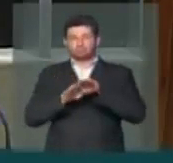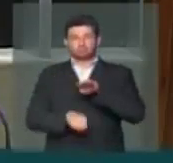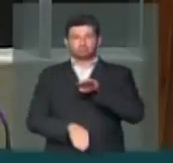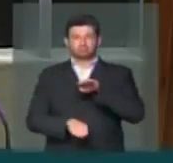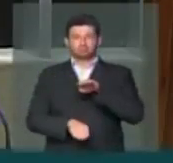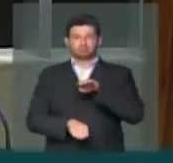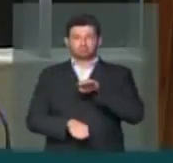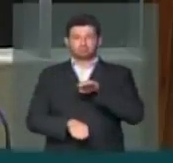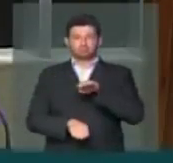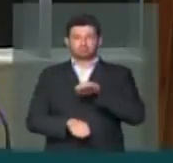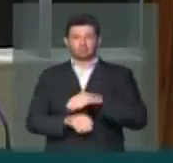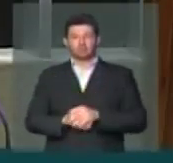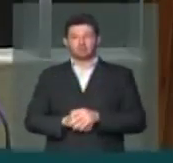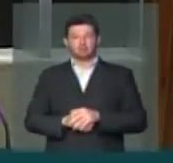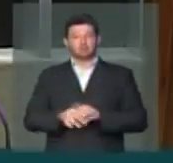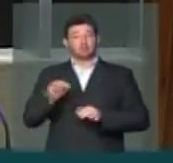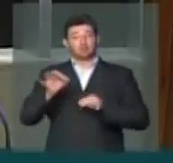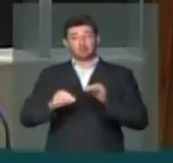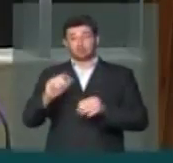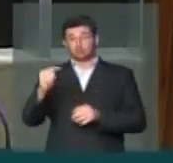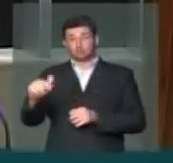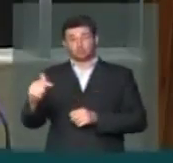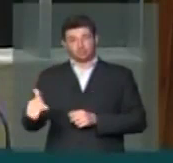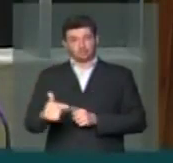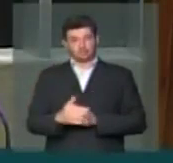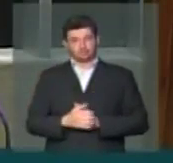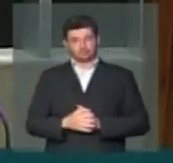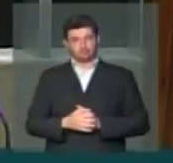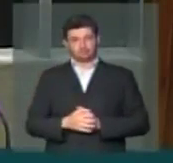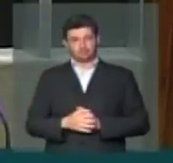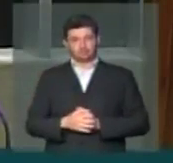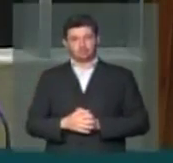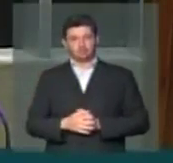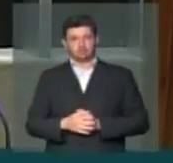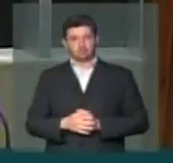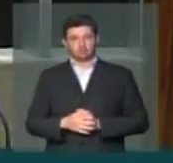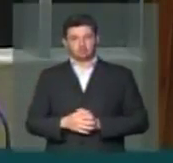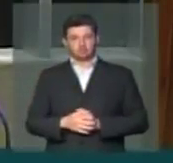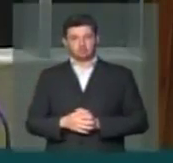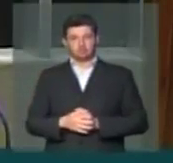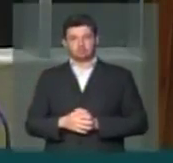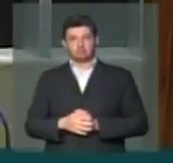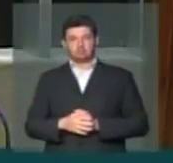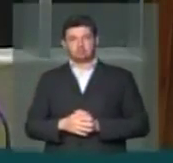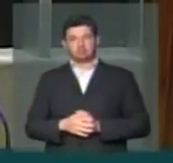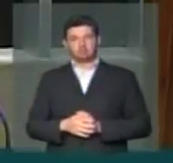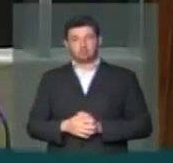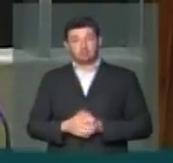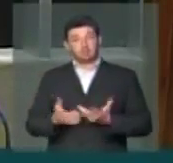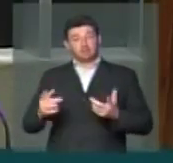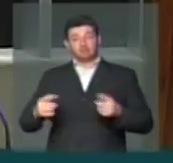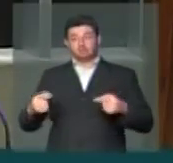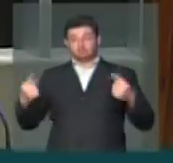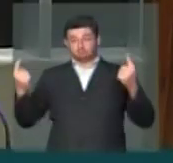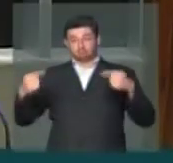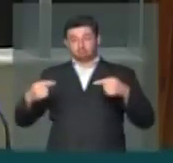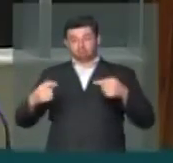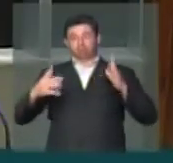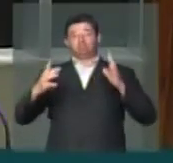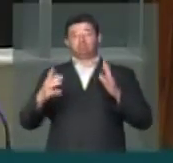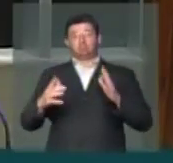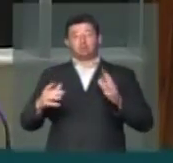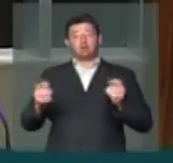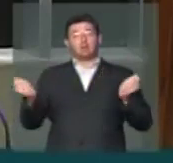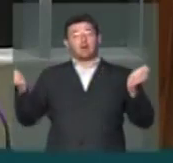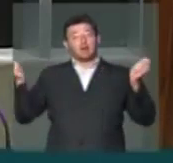extremamente desigual e injusto. E isso se choca com o nosso potencial